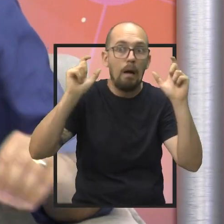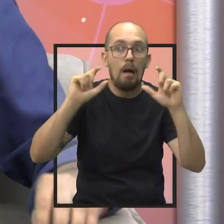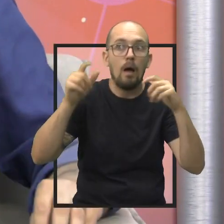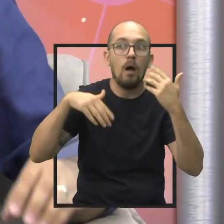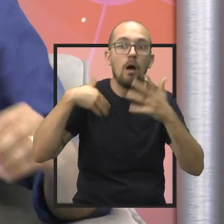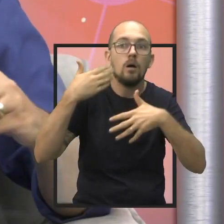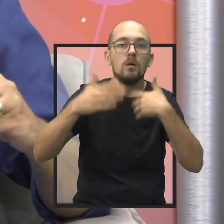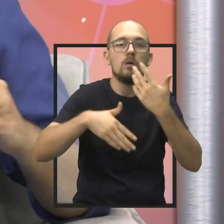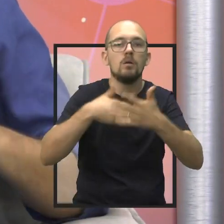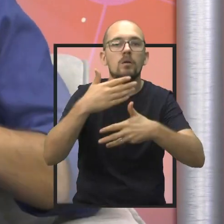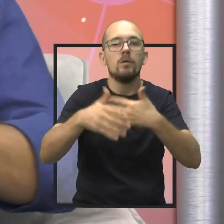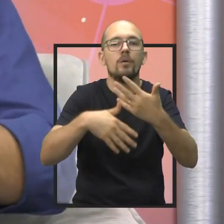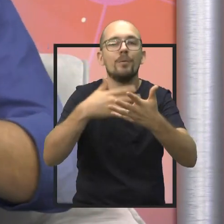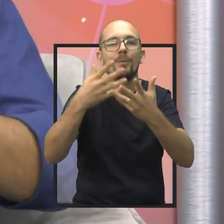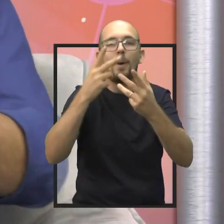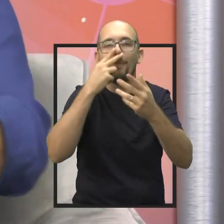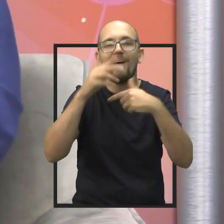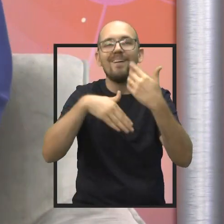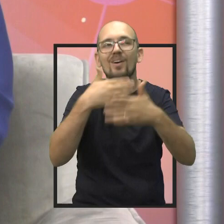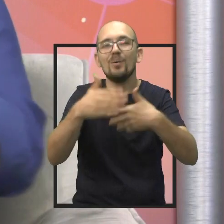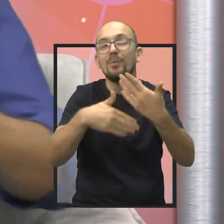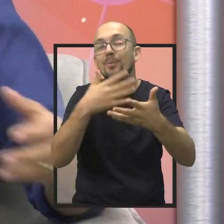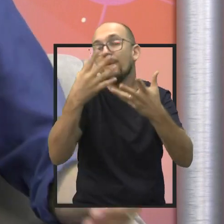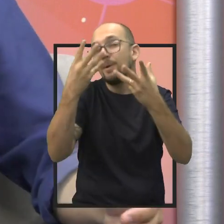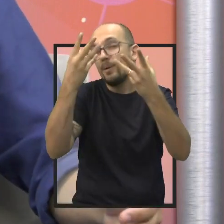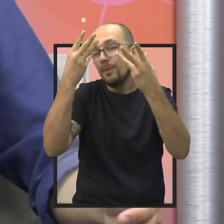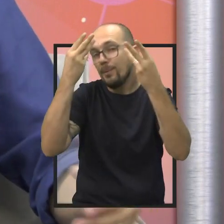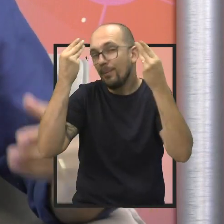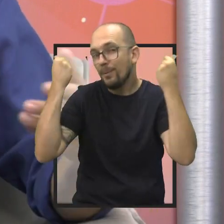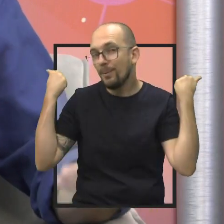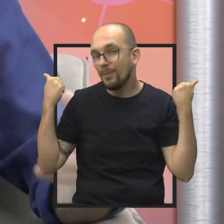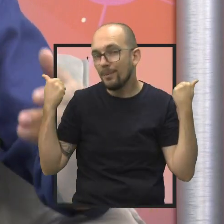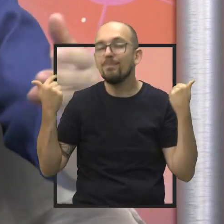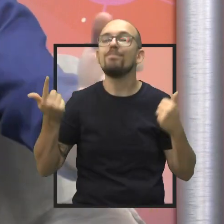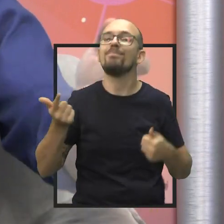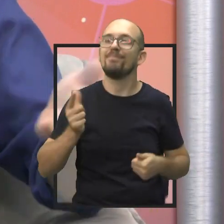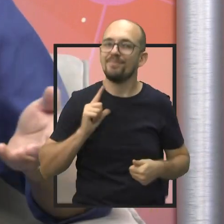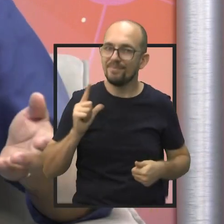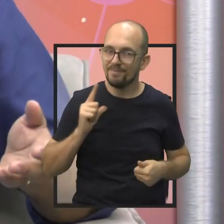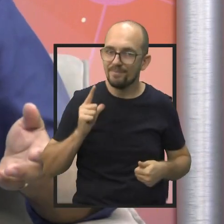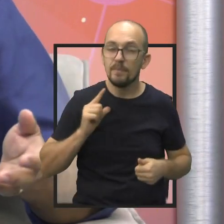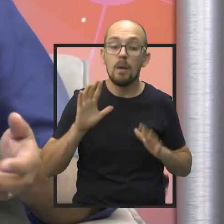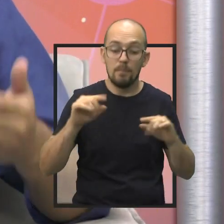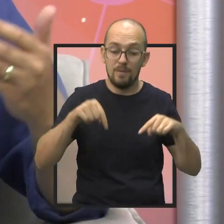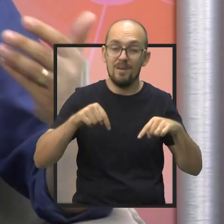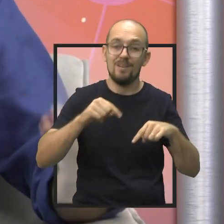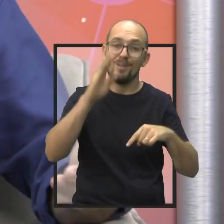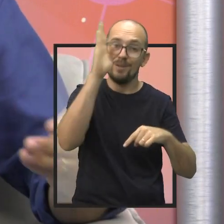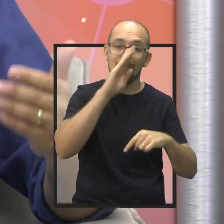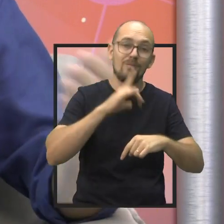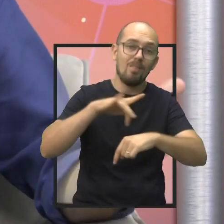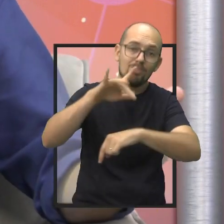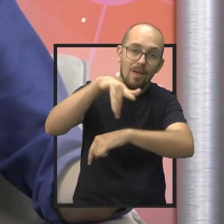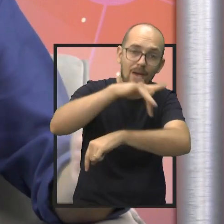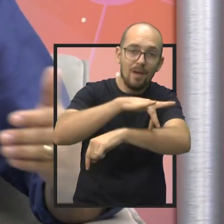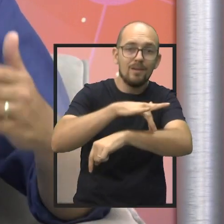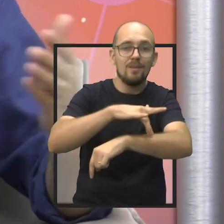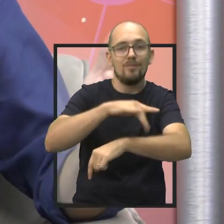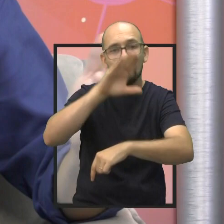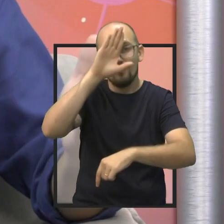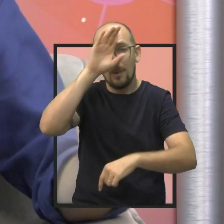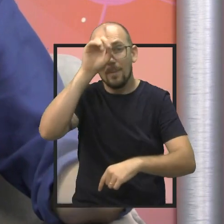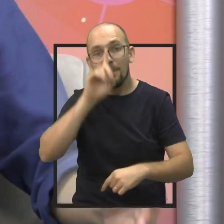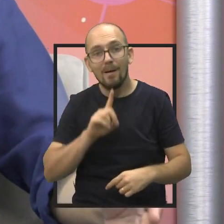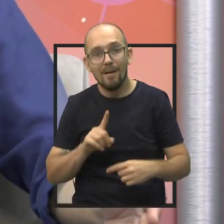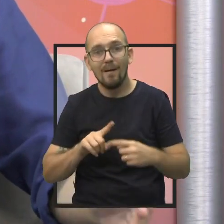velha, parece que a população dá uma importância menor. E são doenças que a gente tem no nosso dia a dia que devemos ter